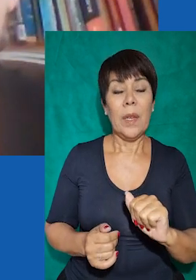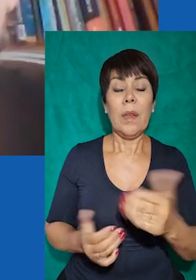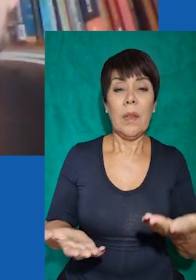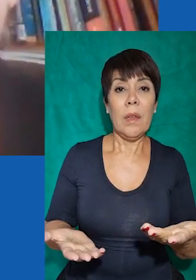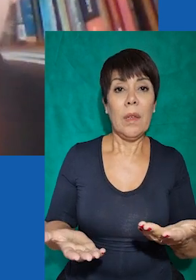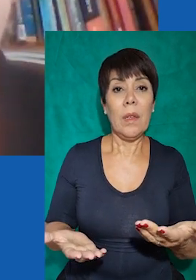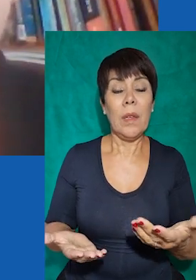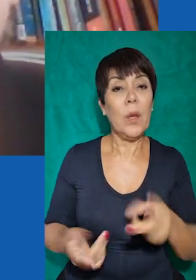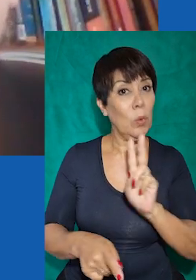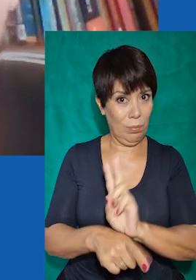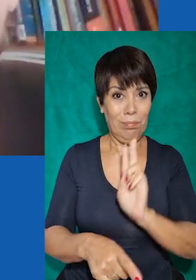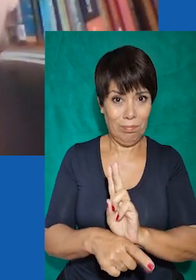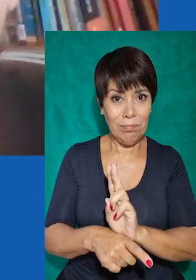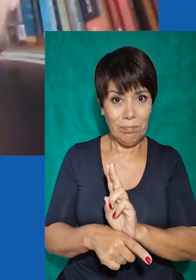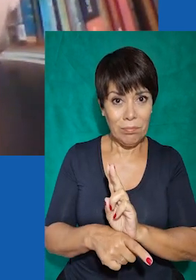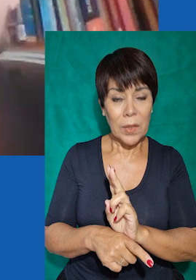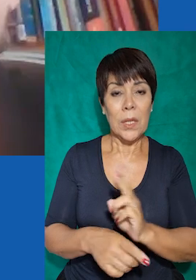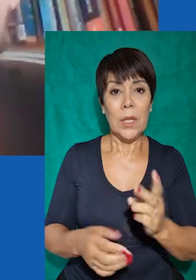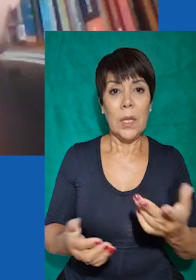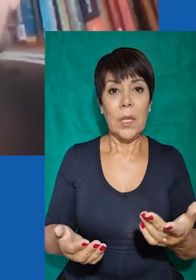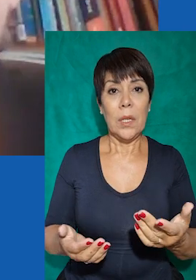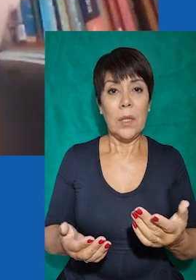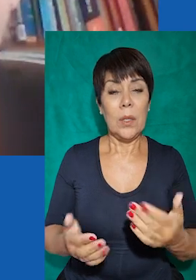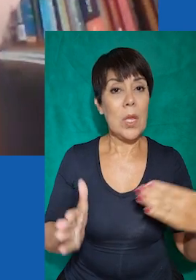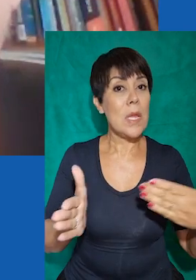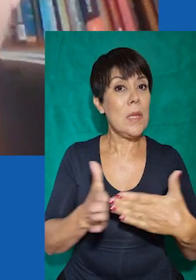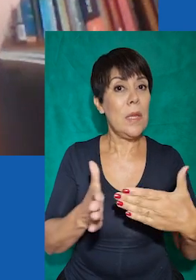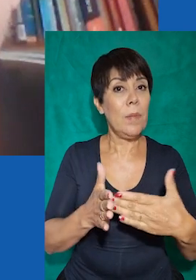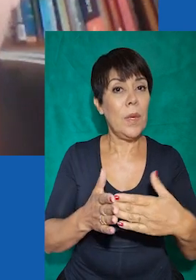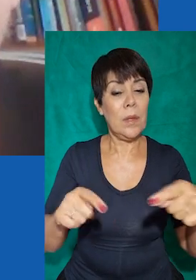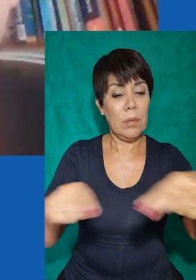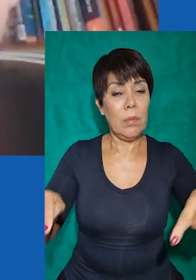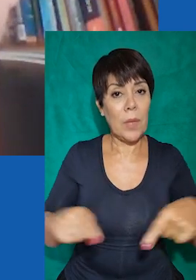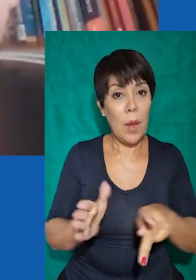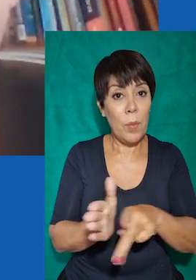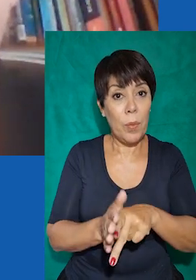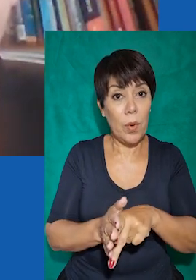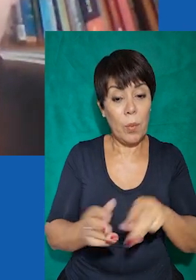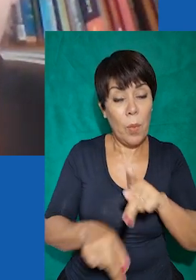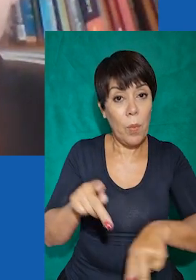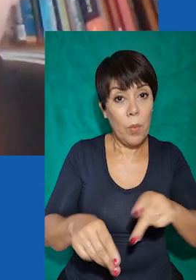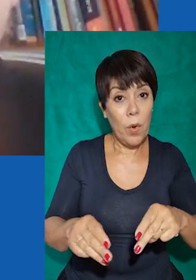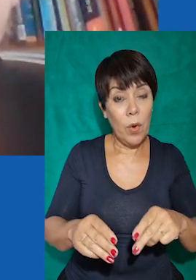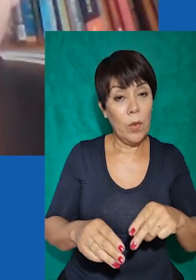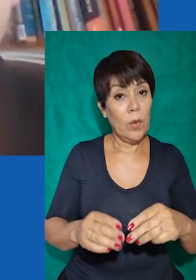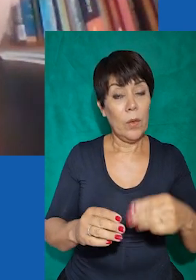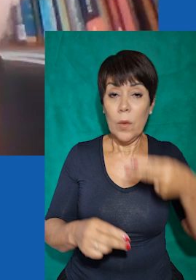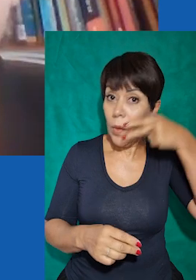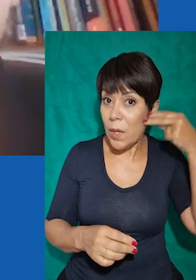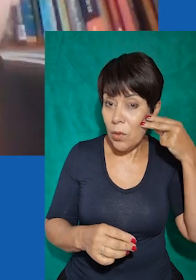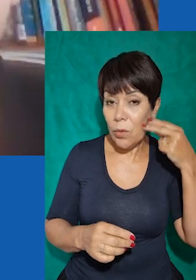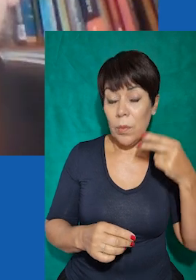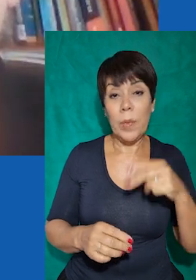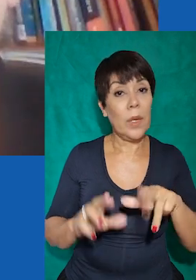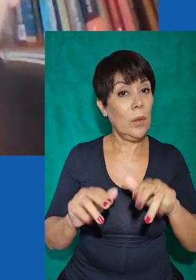digamos, toma conta dos limites das terras indígenas, para que não haja sobreposições